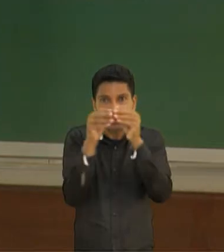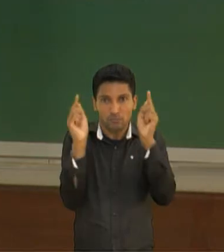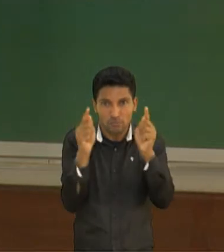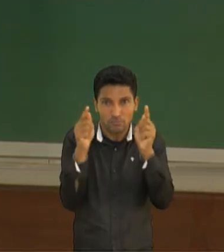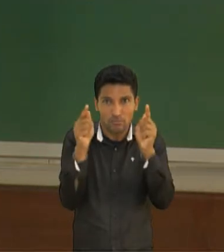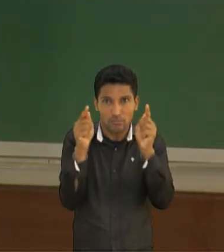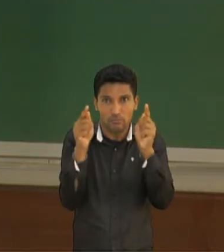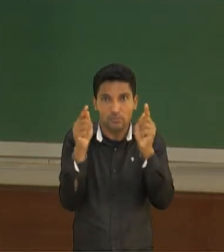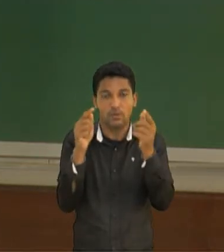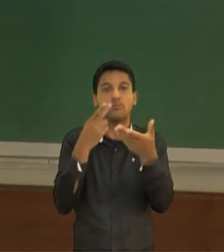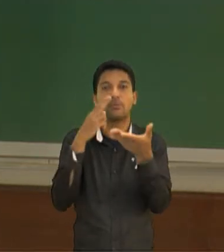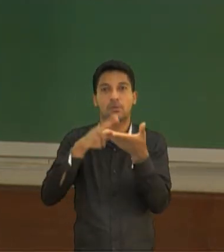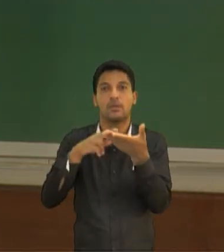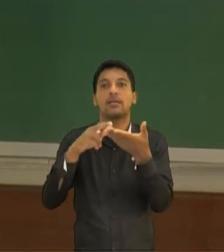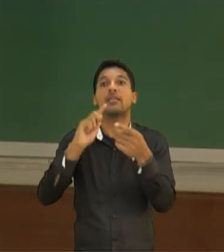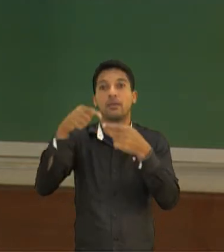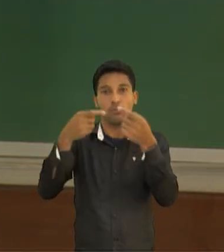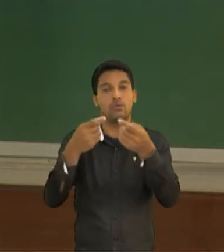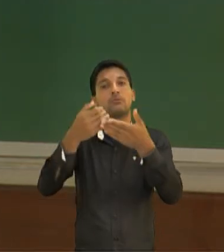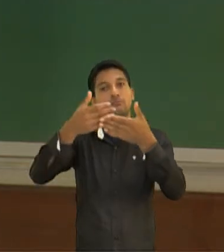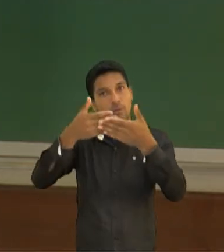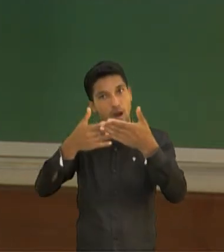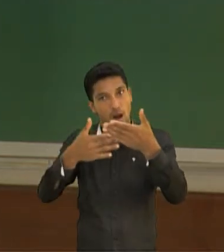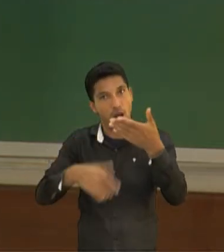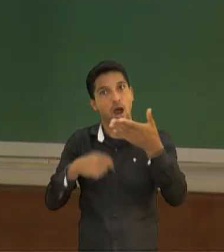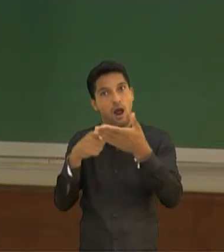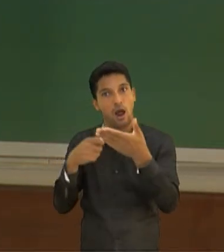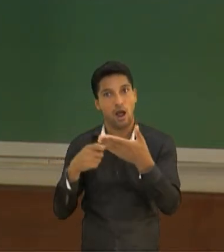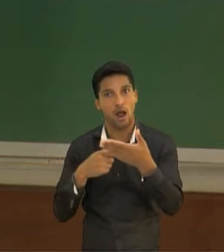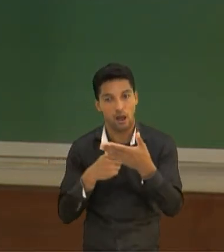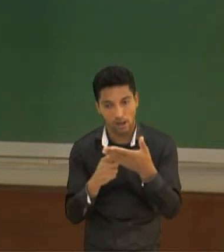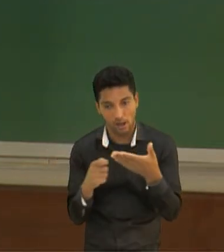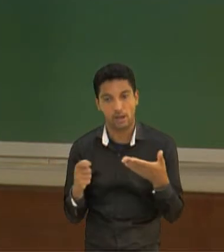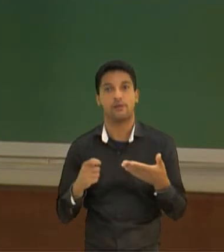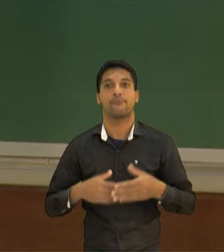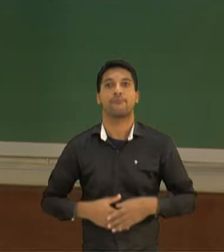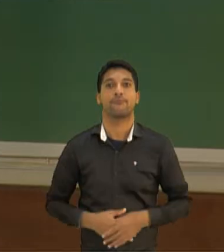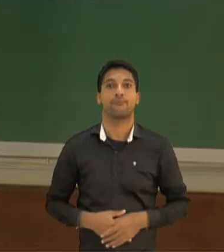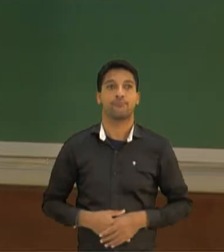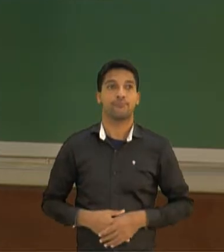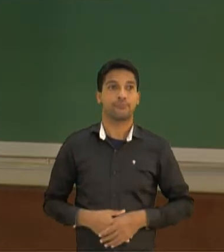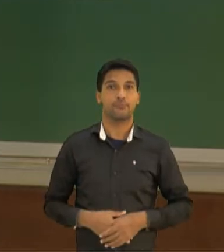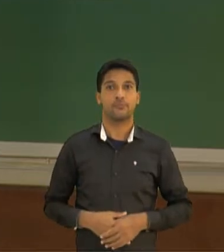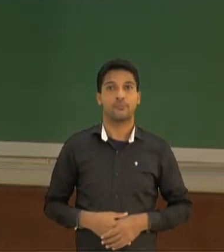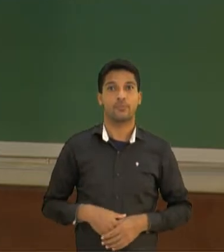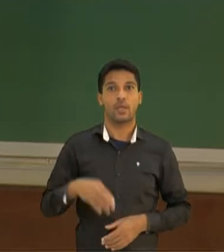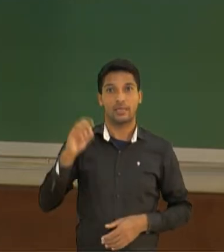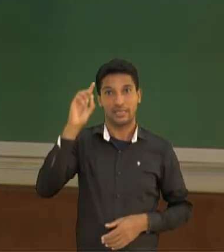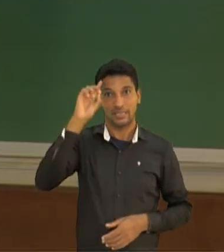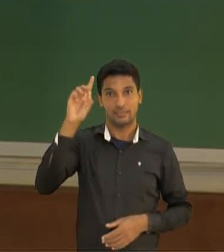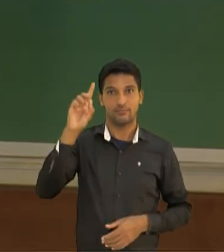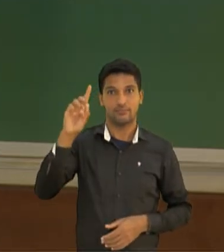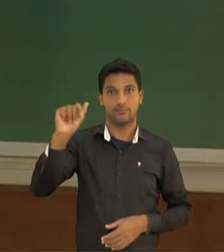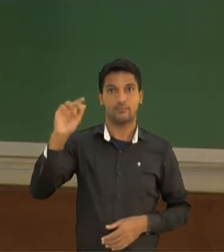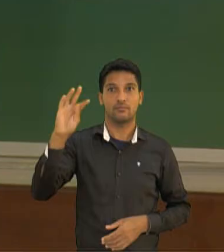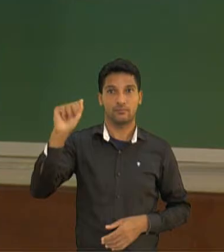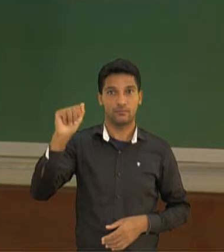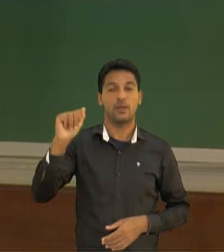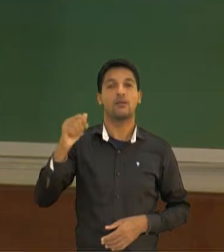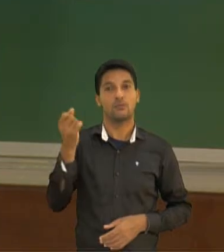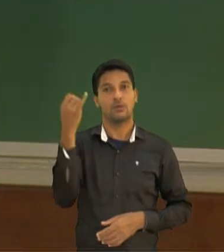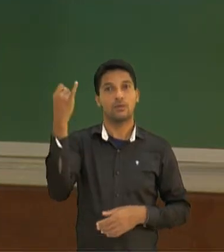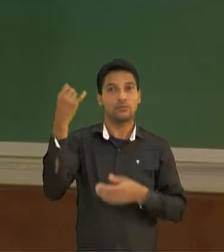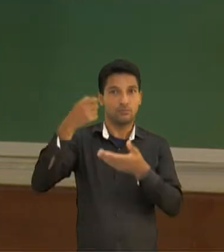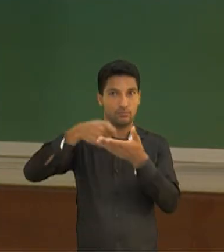do que vai conter o teor da carta ali ao longo do desenvolvimento do meu texto, né? A data também é sempre importante a gente colocar,